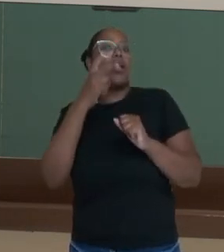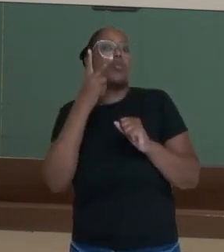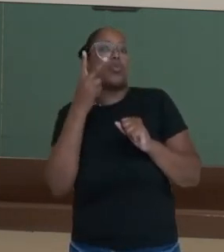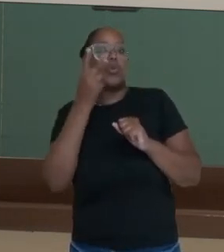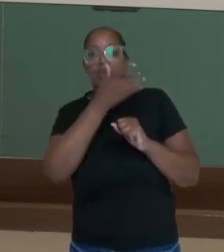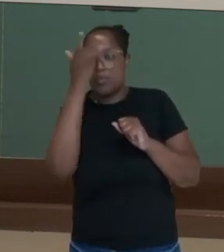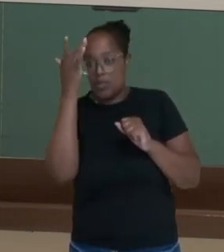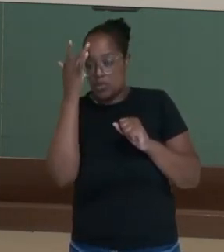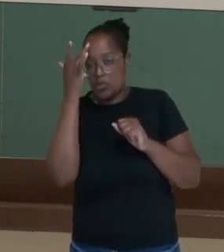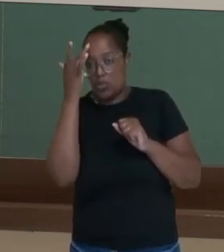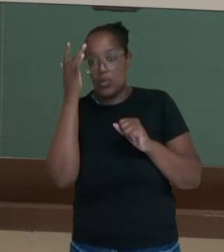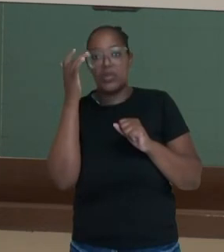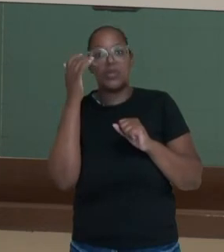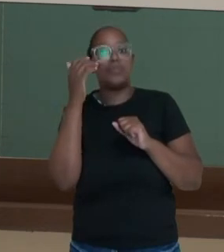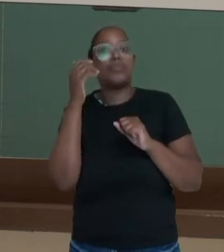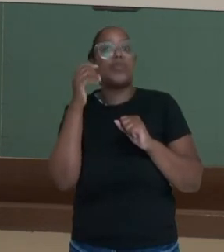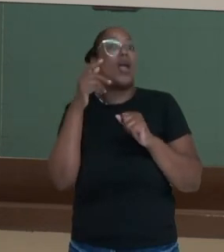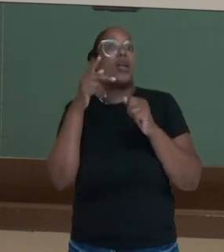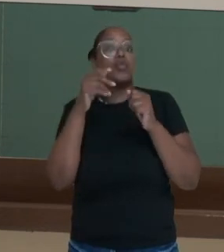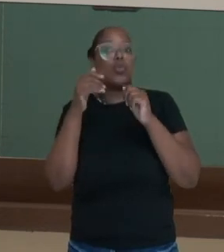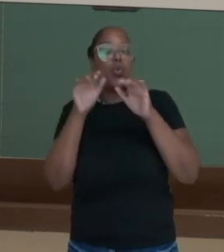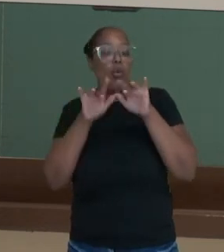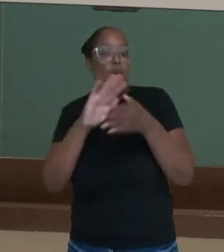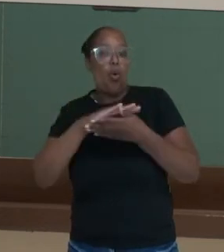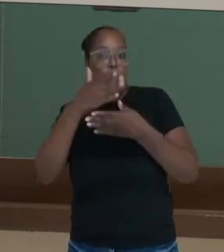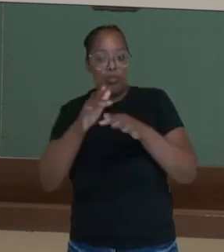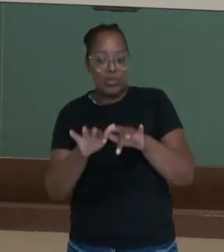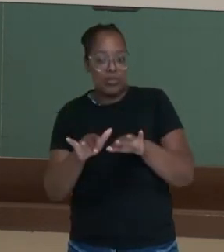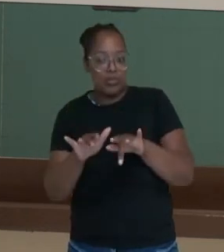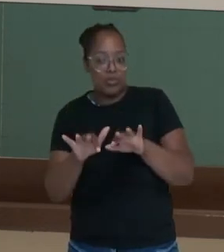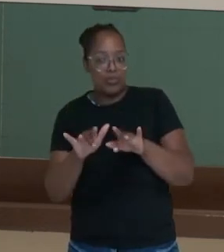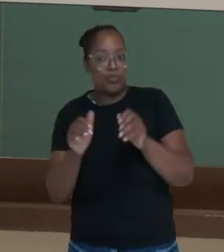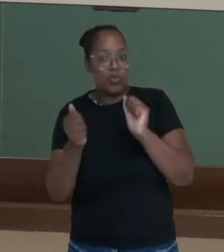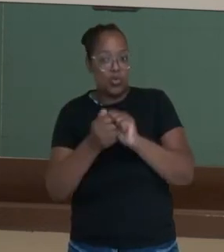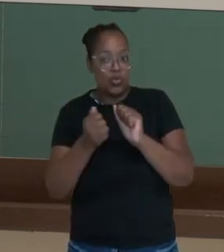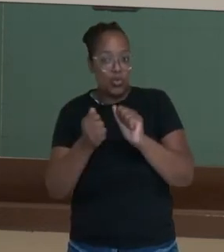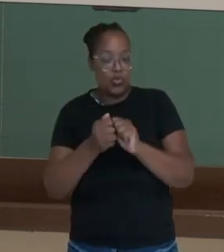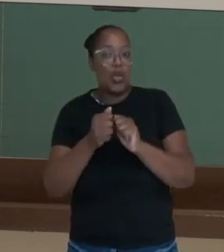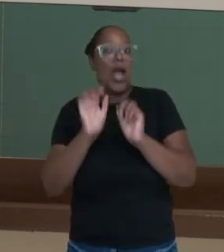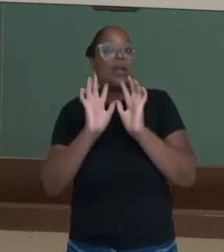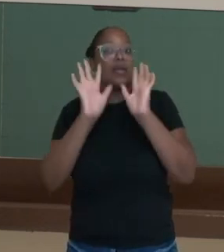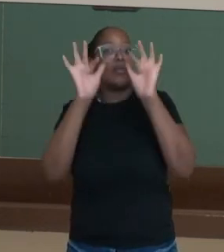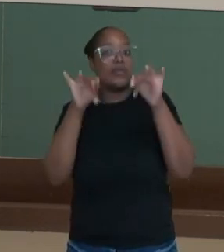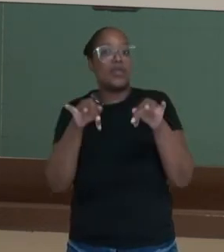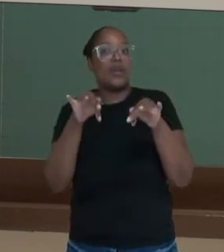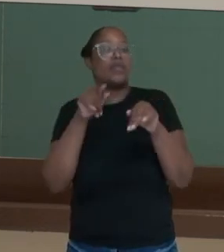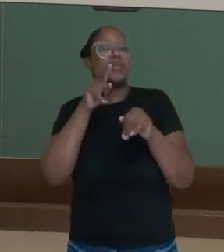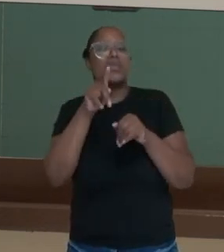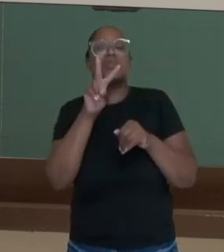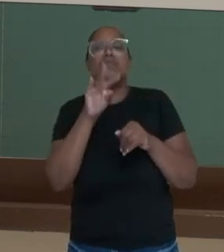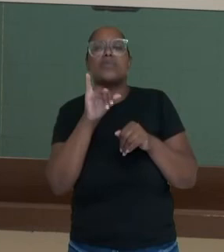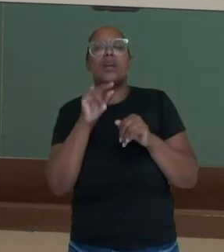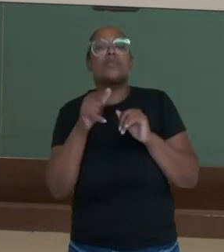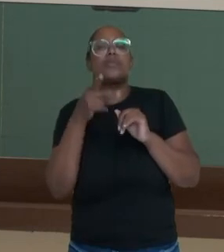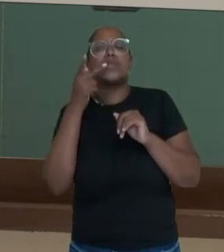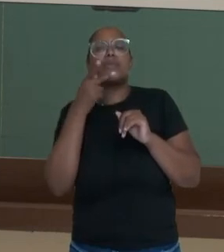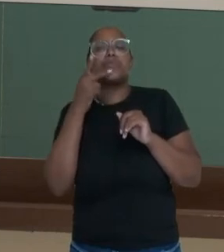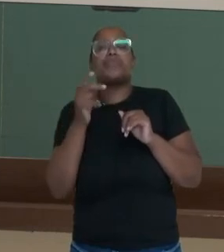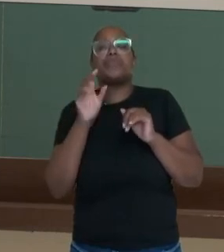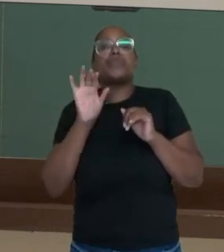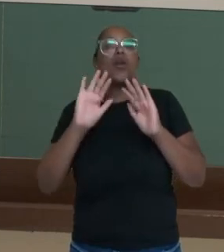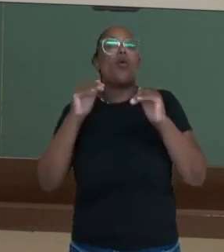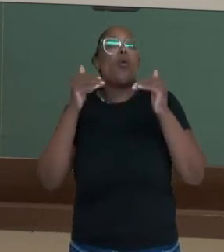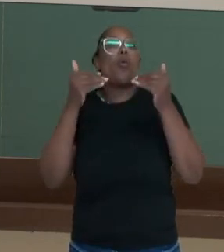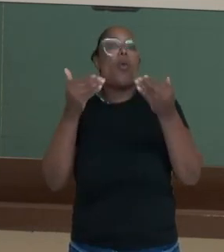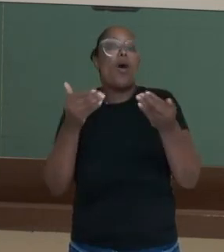no mesmo computador, cada um vai ter um espaço no teclado aí. E ao final você vai citar quais movimentos você